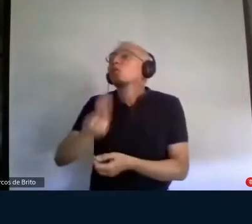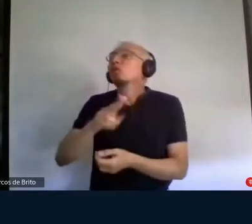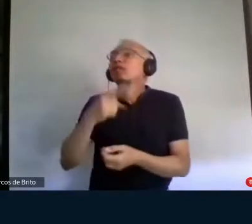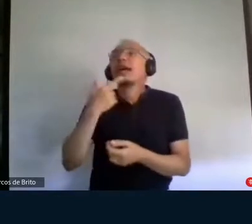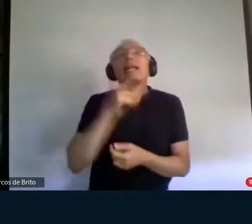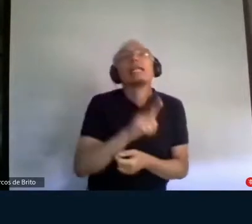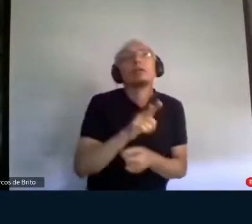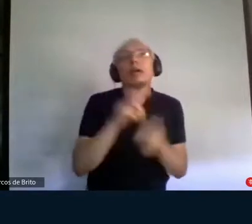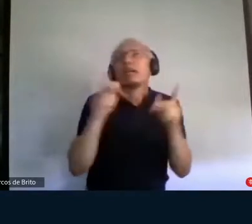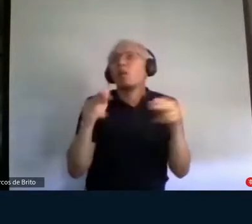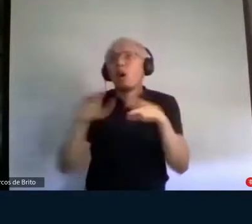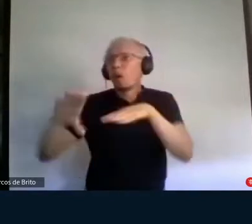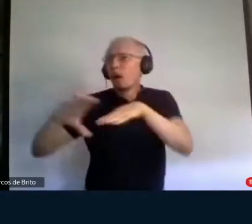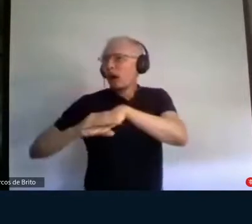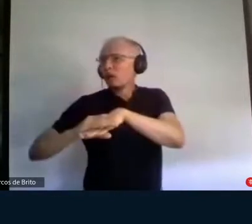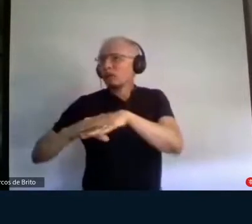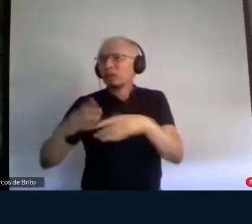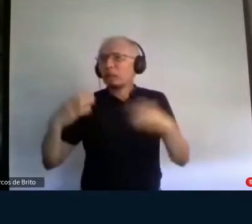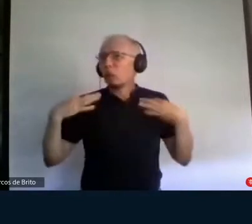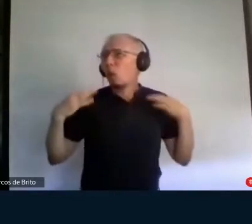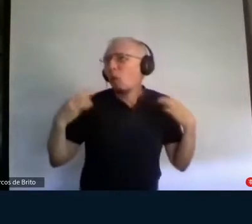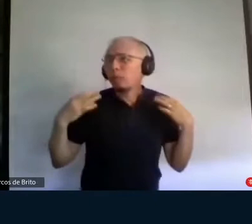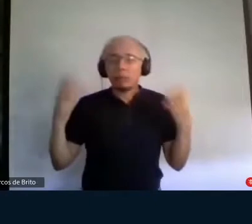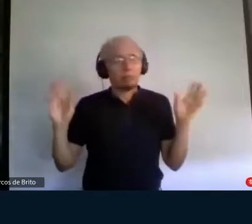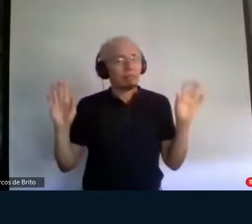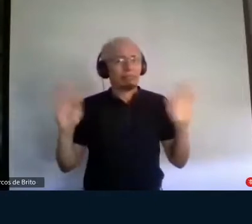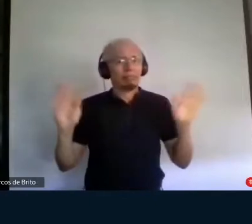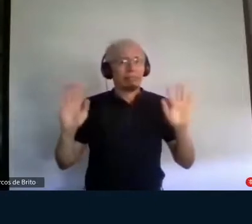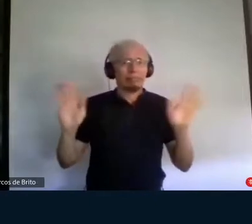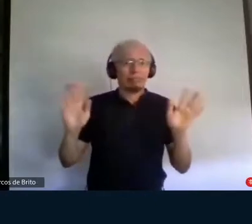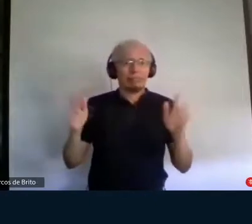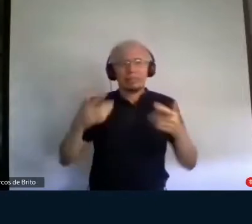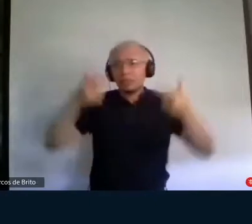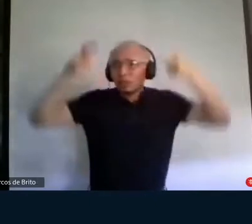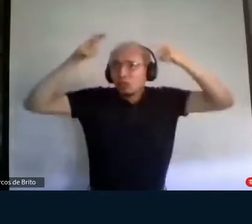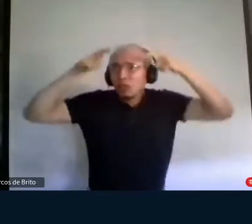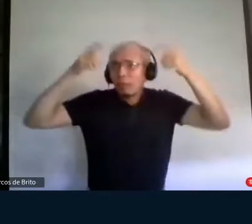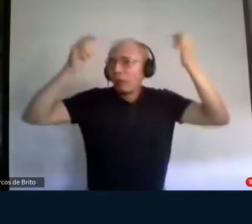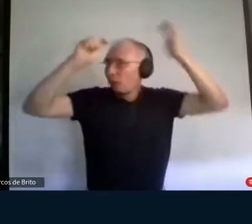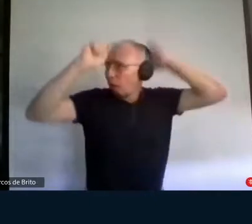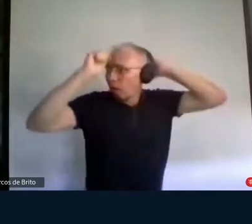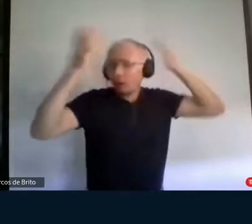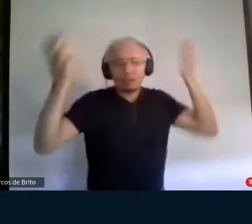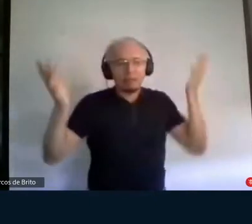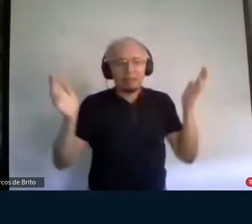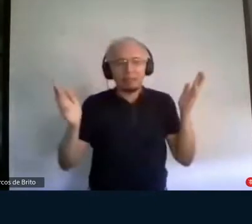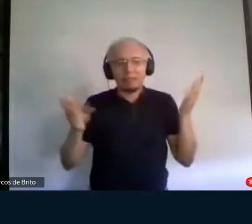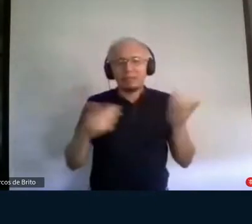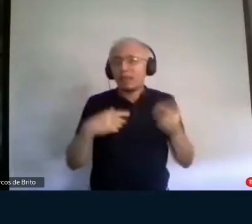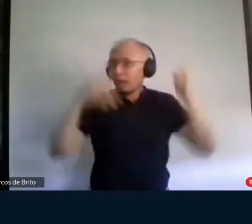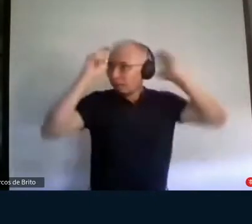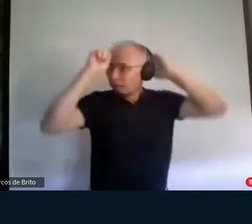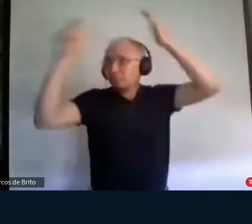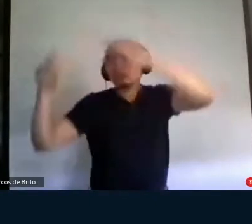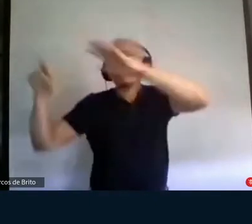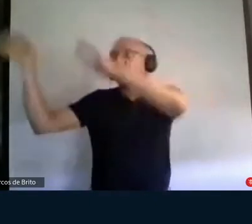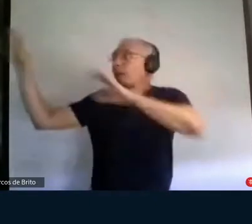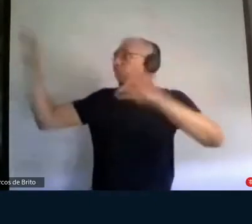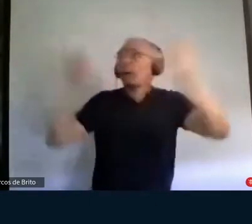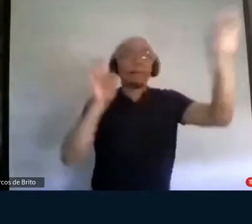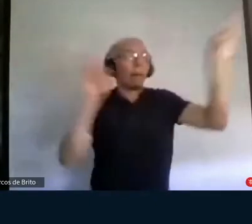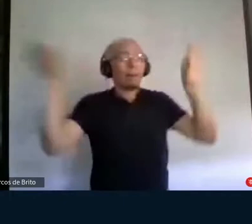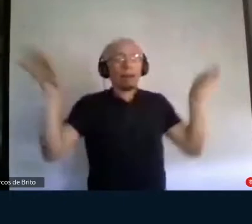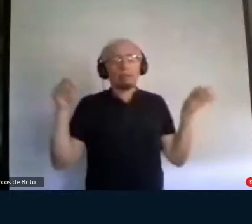um calçado, uma roupa, né? Um chapéu. Não é algo que a gente tira do cabide